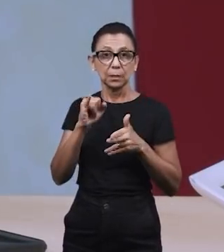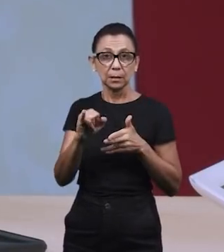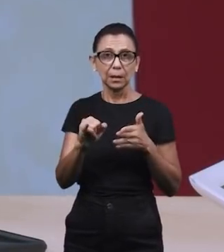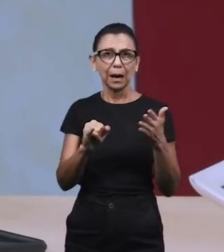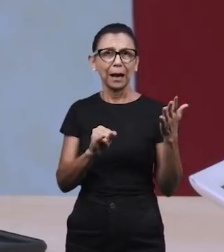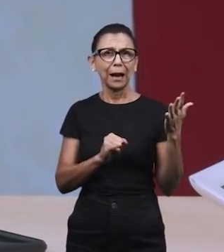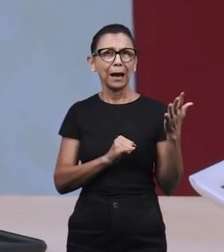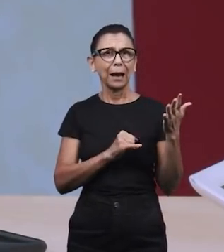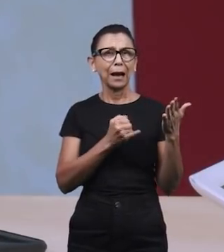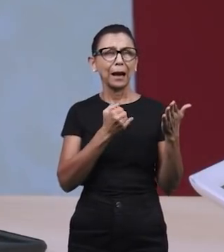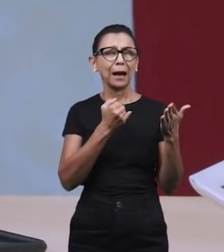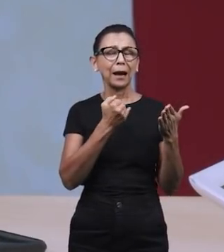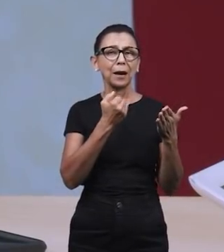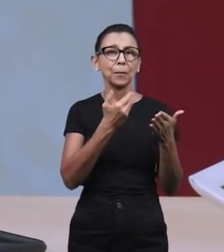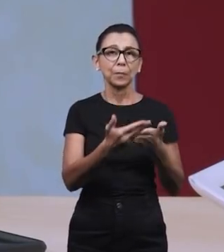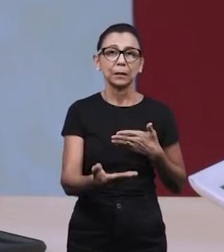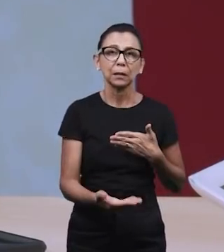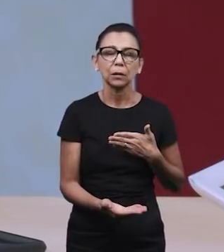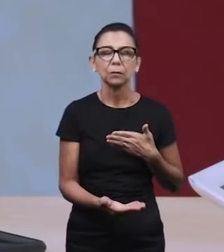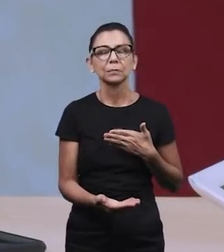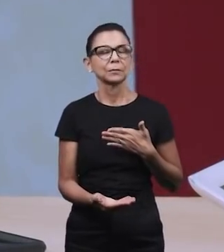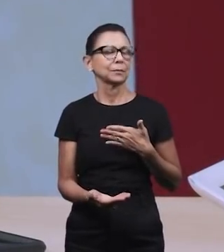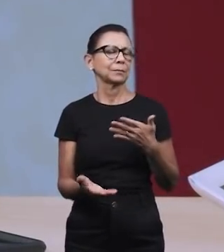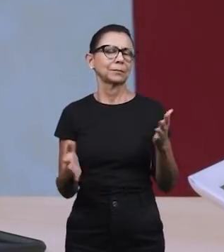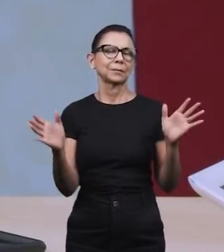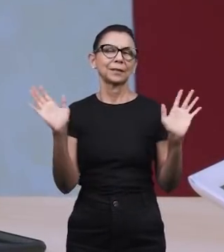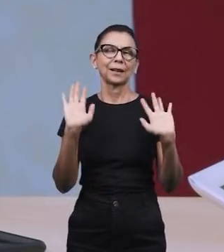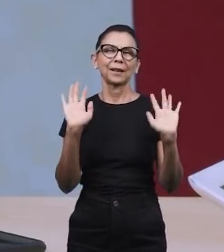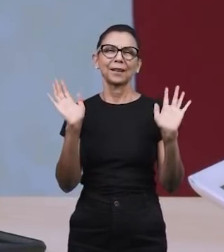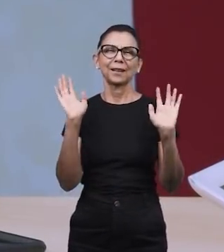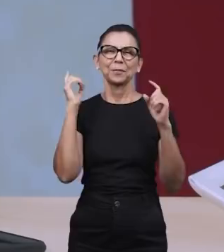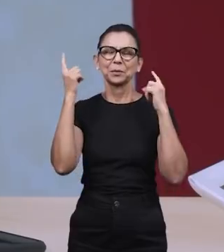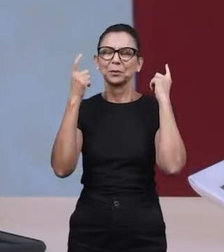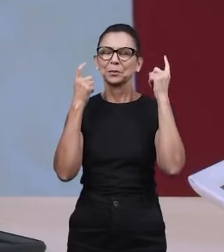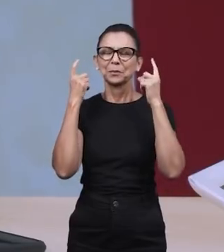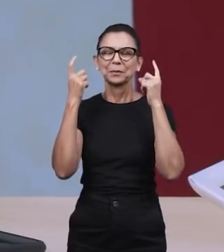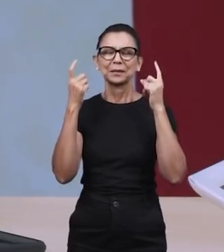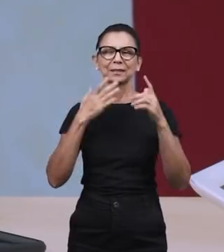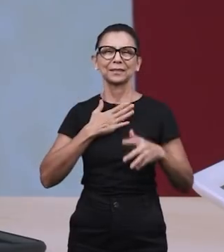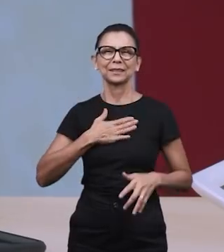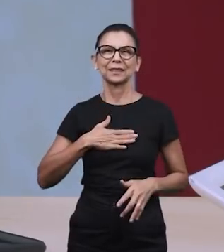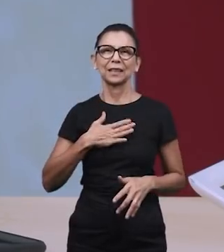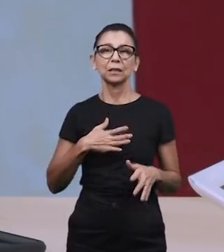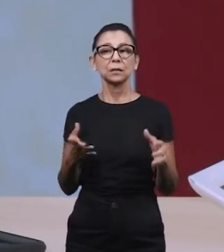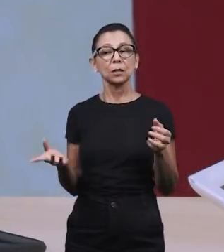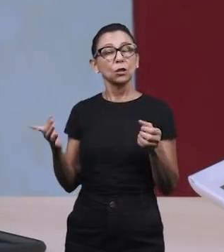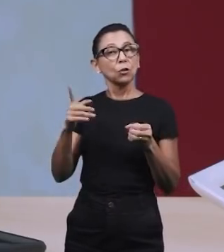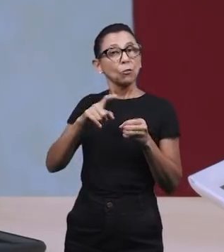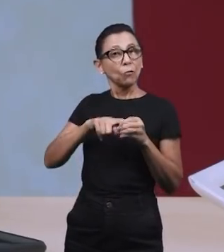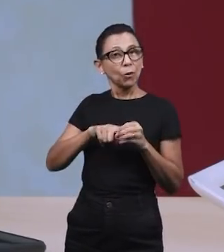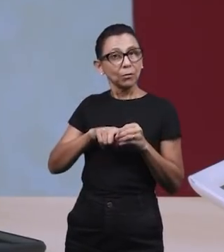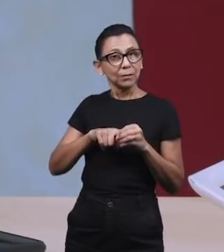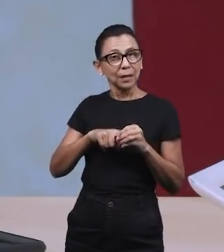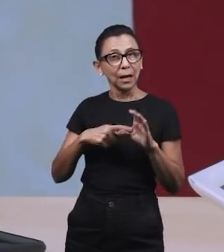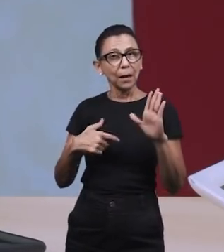desses programas, você pode voltar, assistir o programa anterior e ficar mais